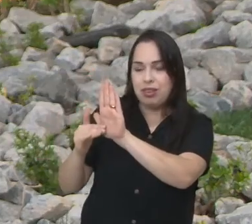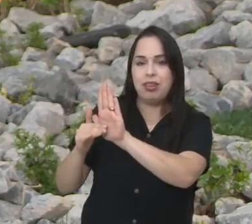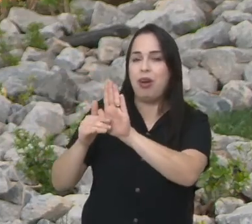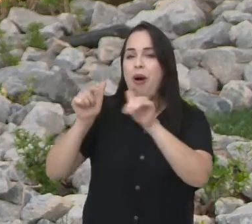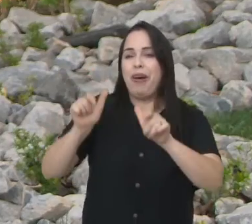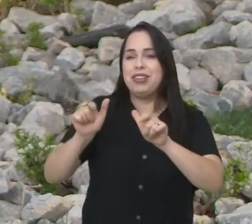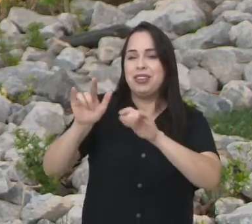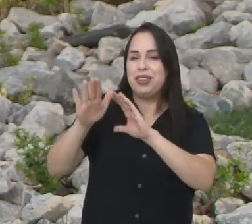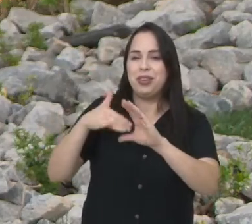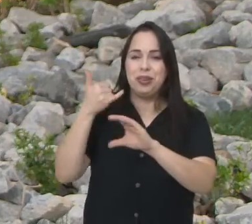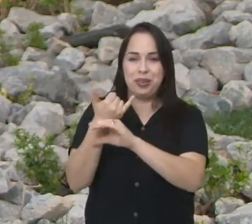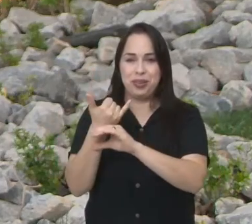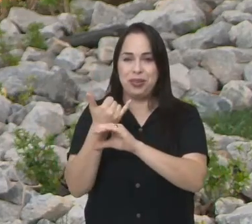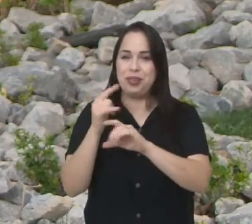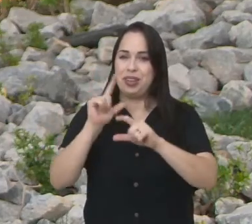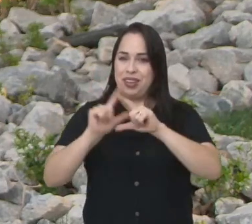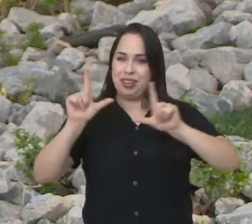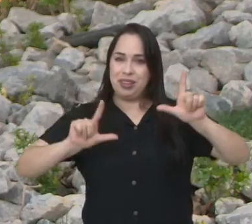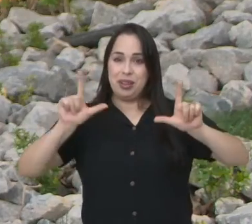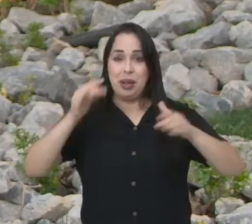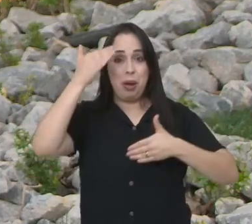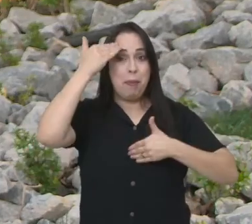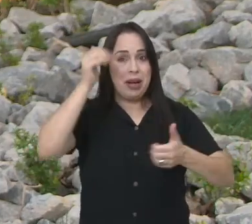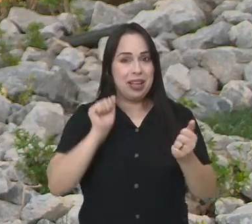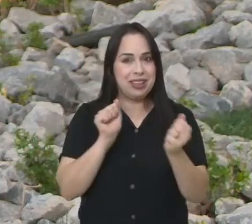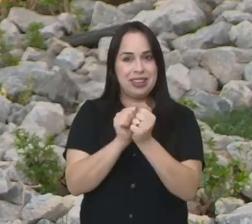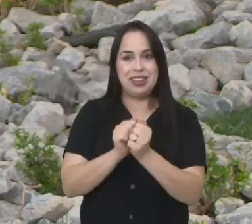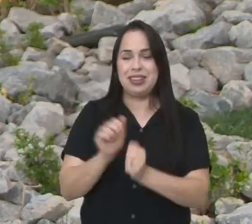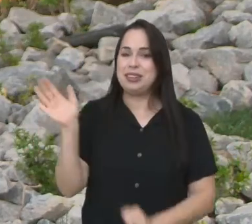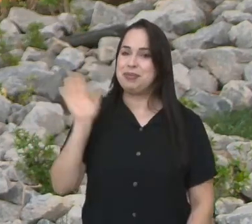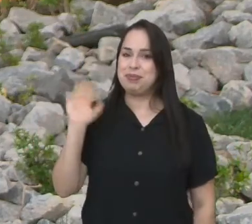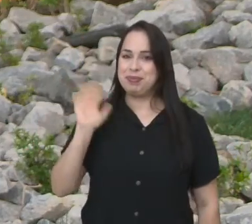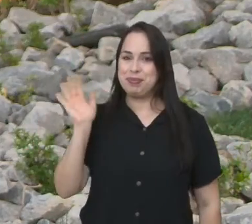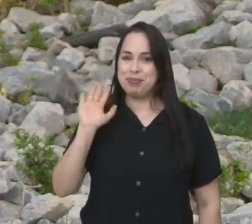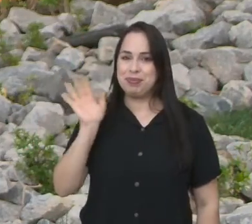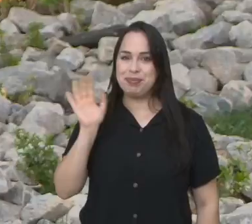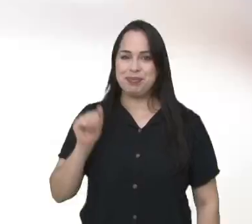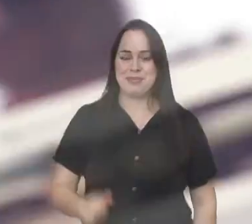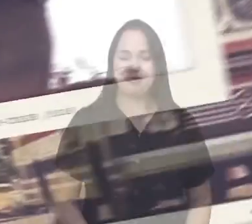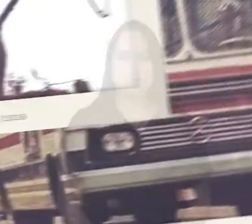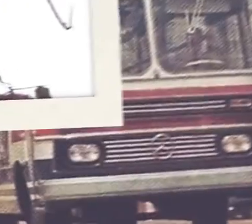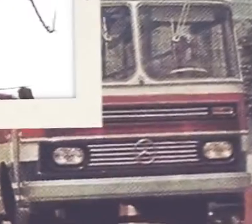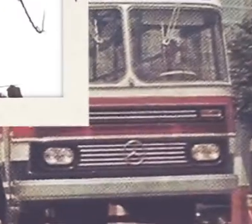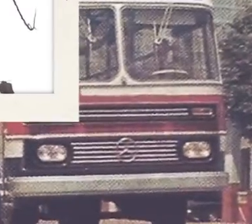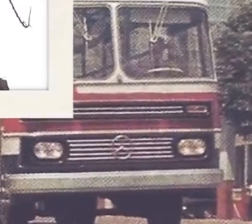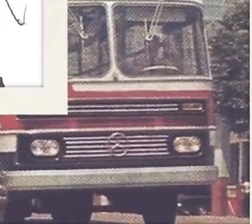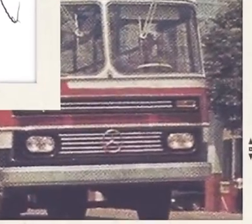YouTube da TV Câmara. Muito obrigada pela sua companhia e até a próxima parada.